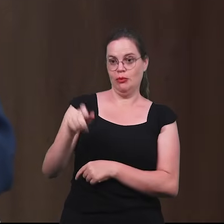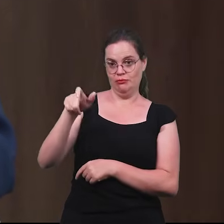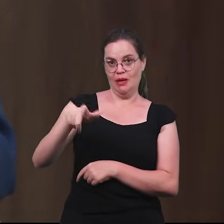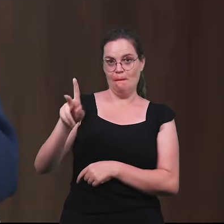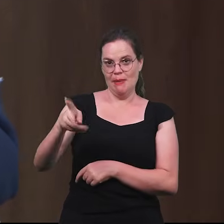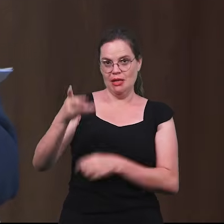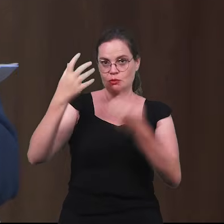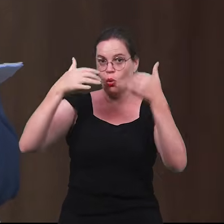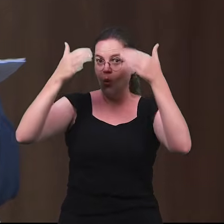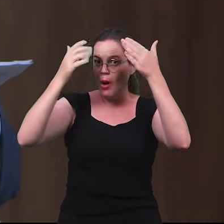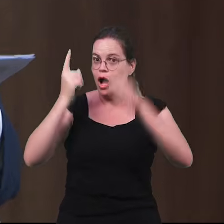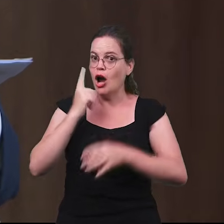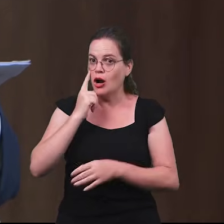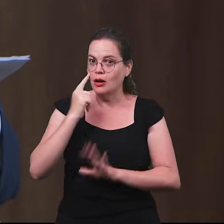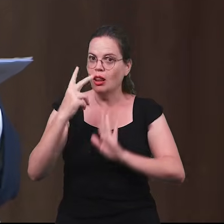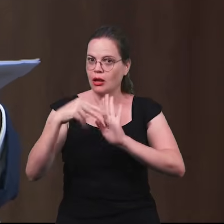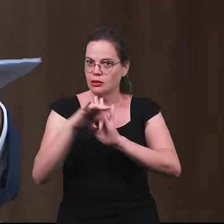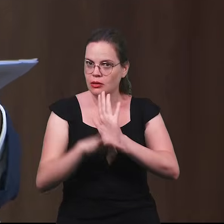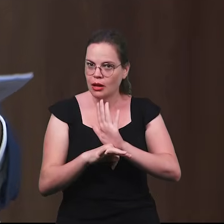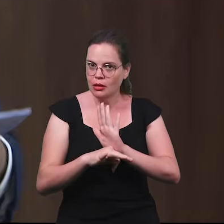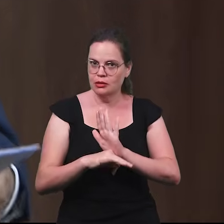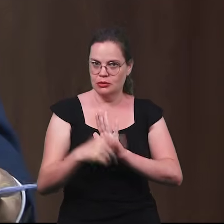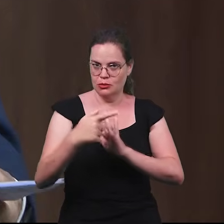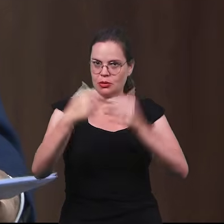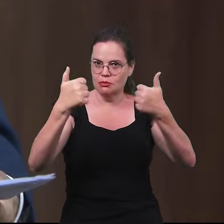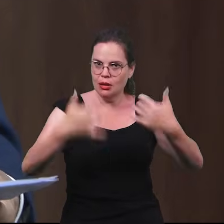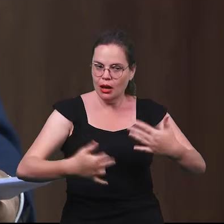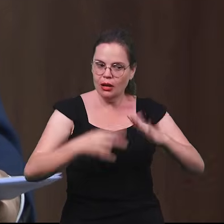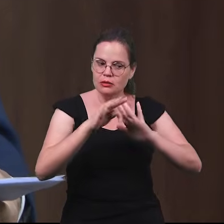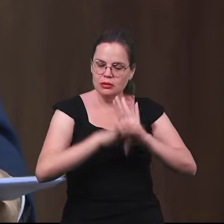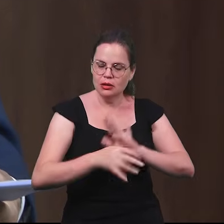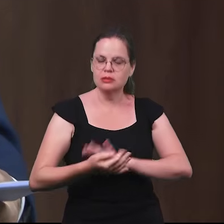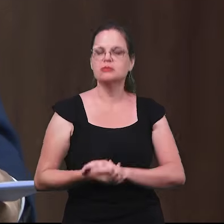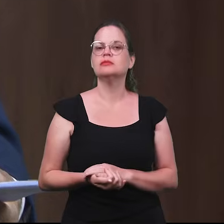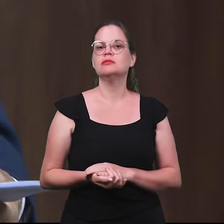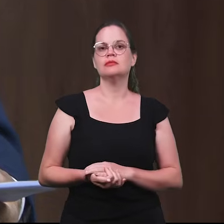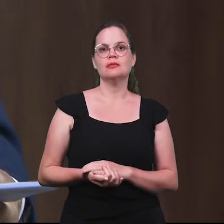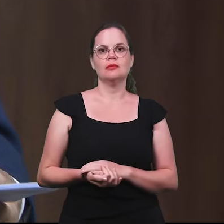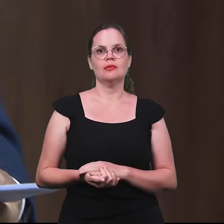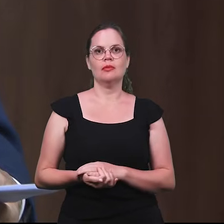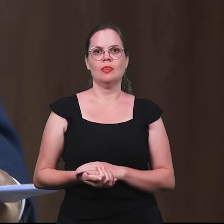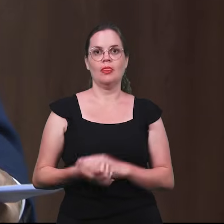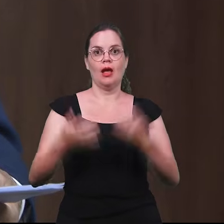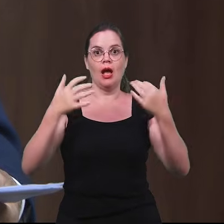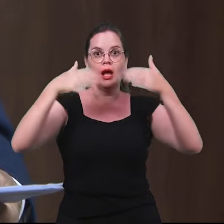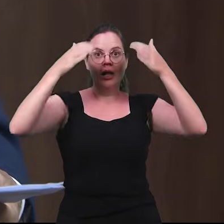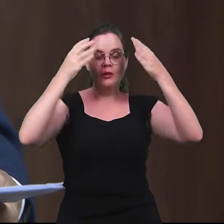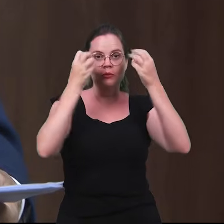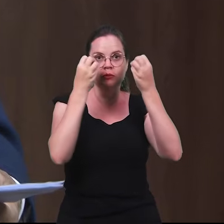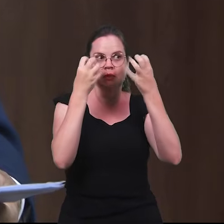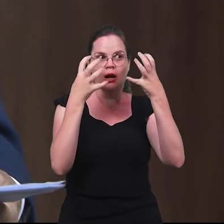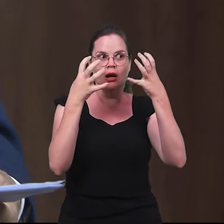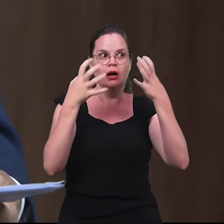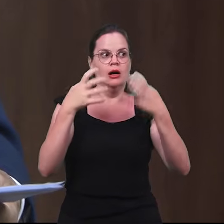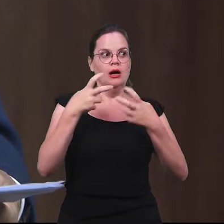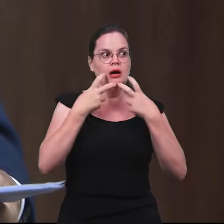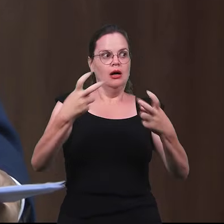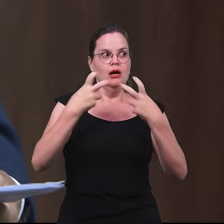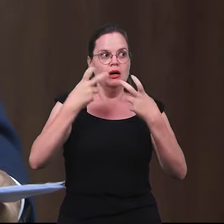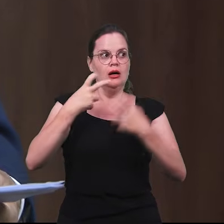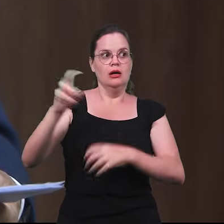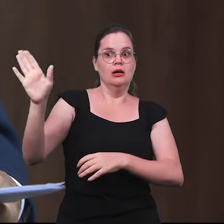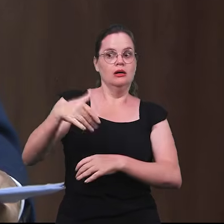tudo acompanhando o texto lido pelo pastor Gerson, ordenou que trouxessem os sábios de Babilônia,